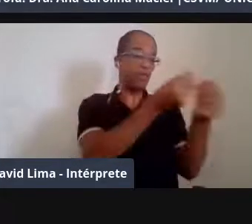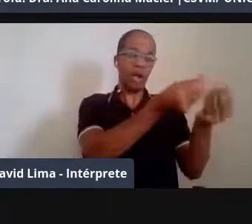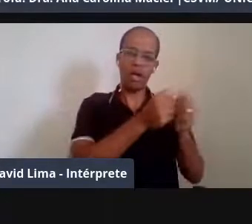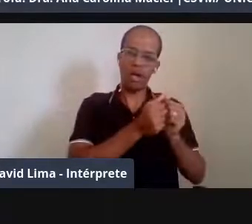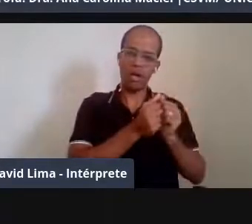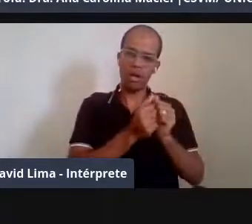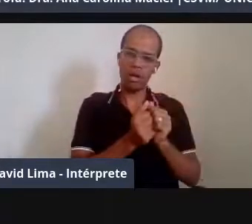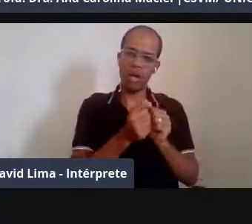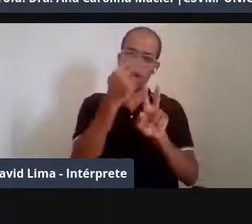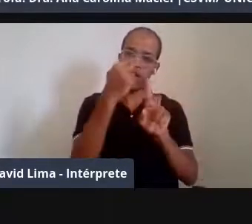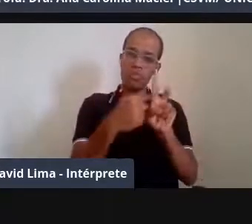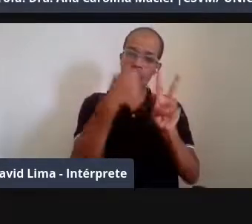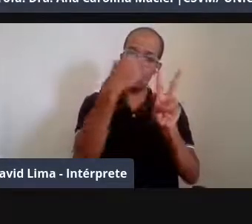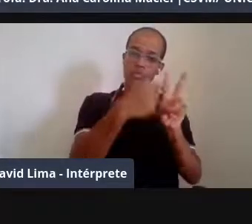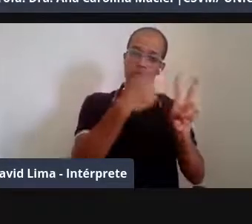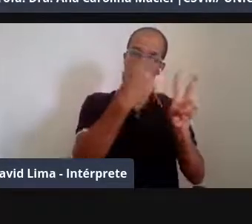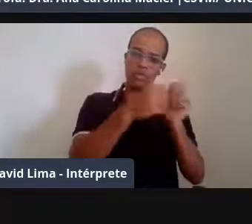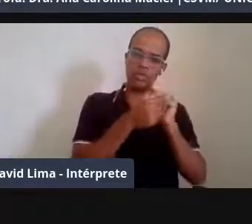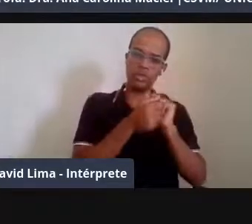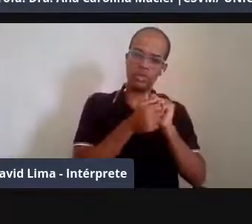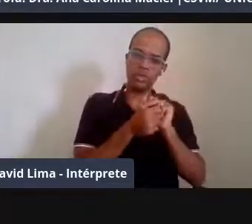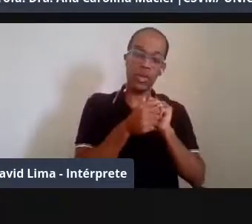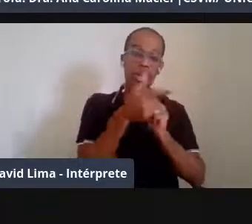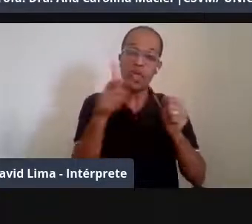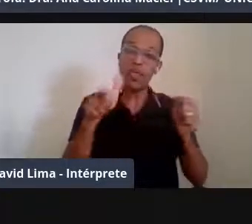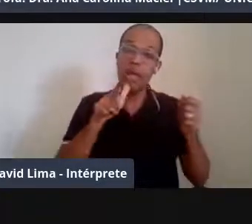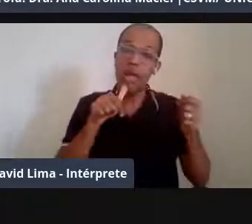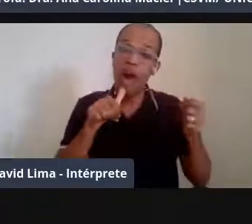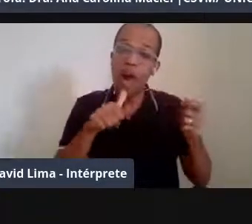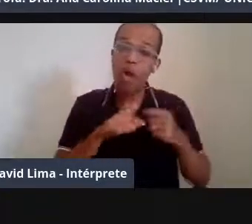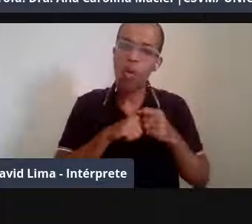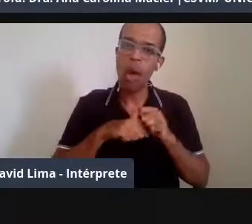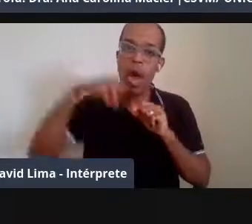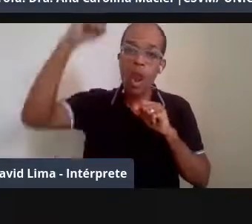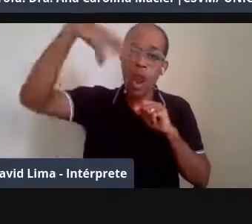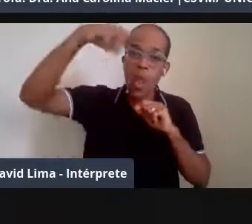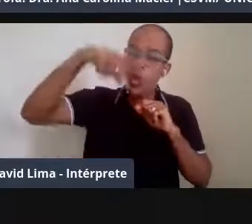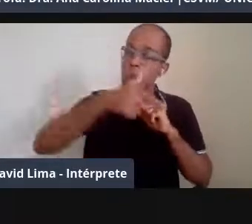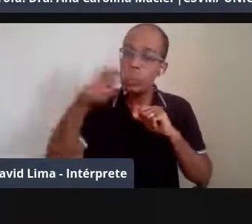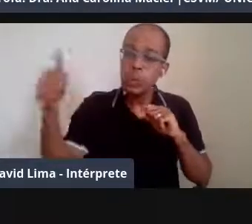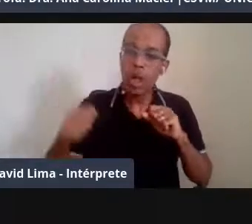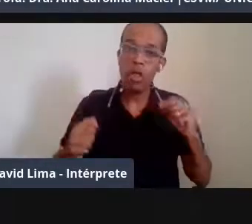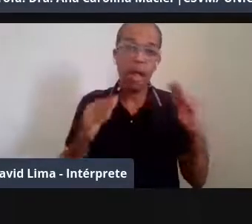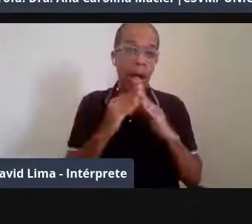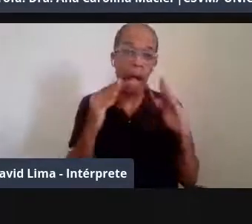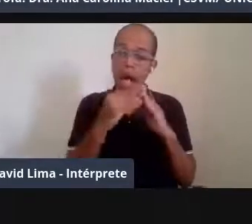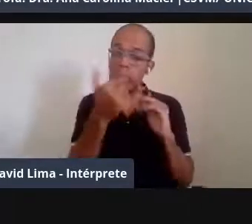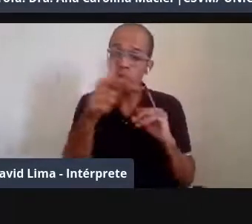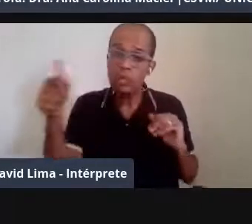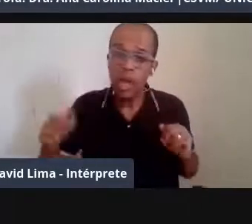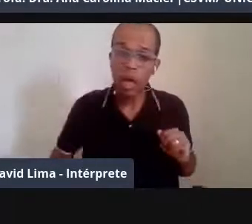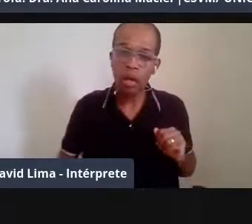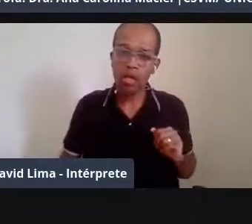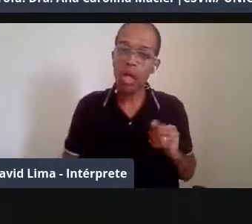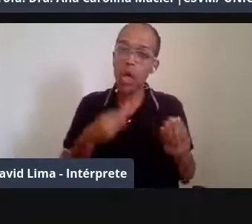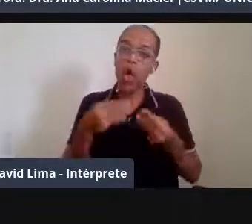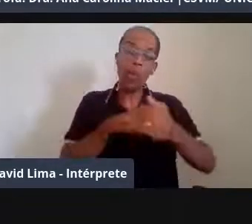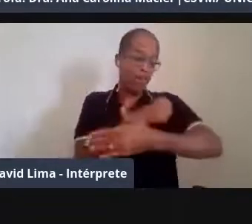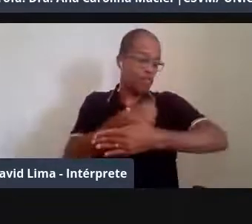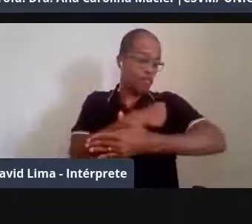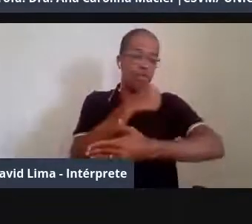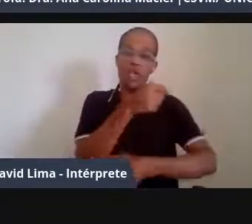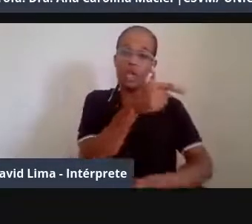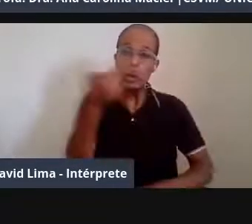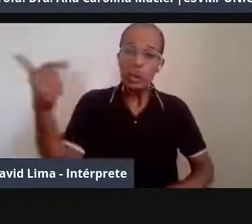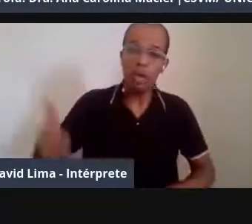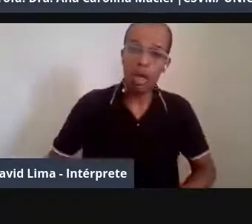cada 2 meses. Eles não têm água, não têm luz, não têm onde morar, não tem como fazer comida. Essa é a realidade